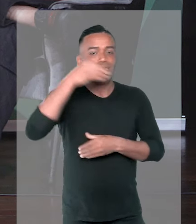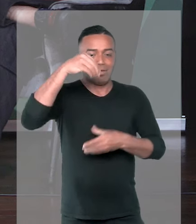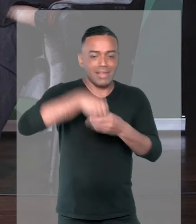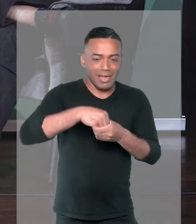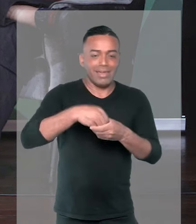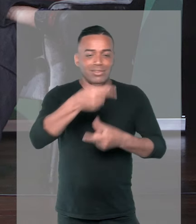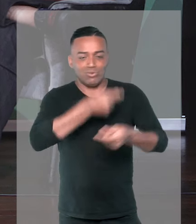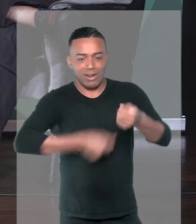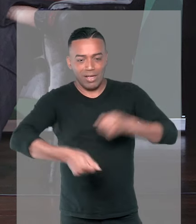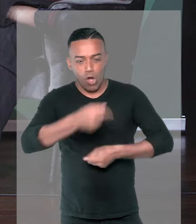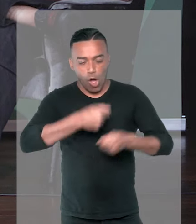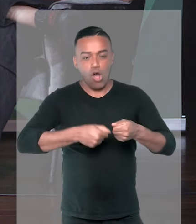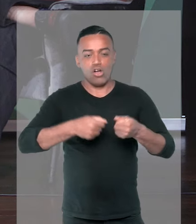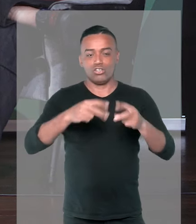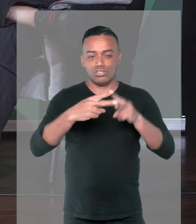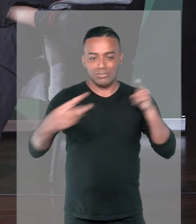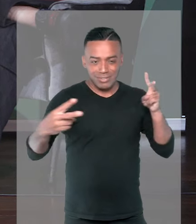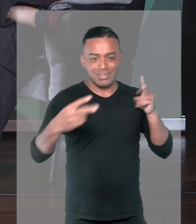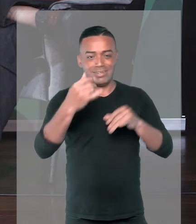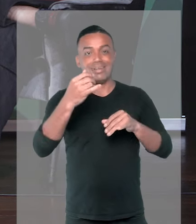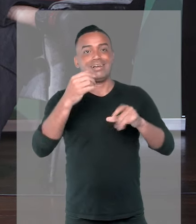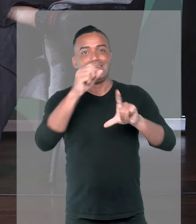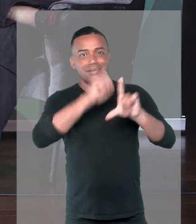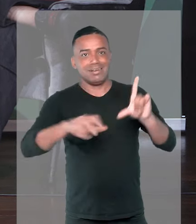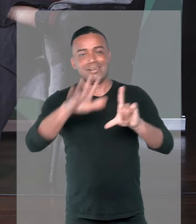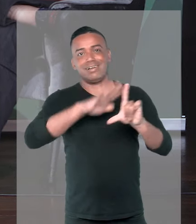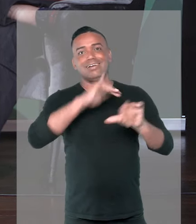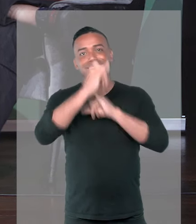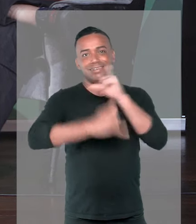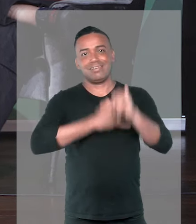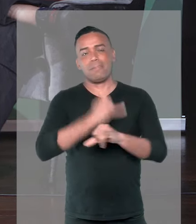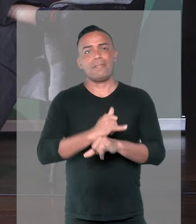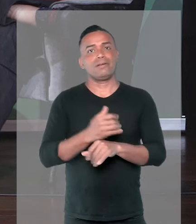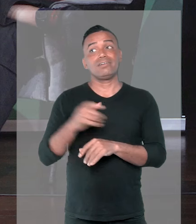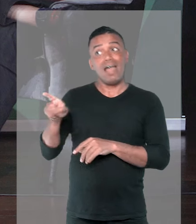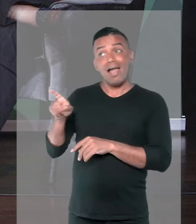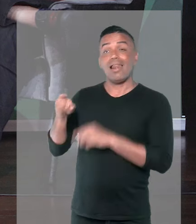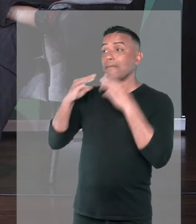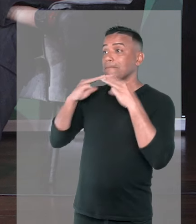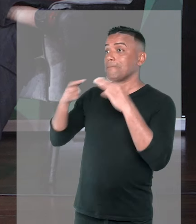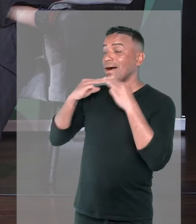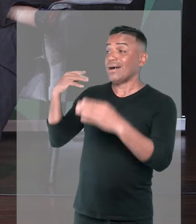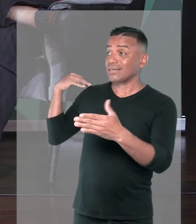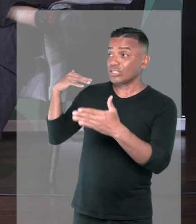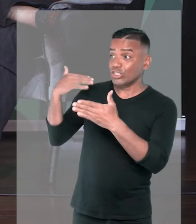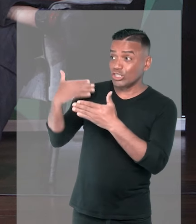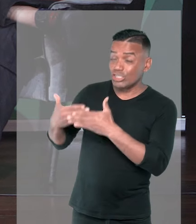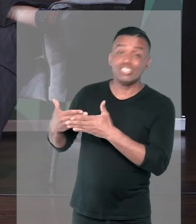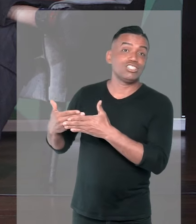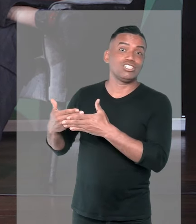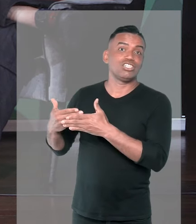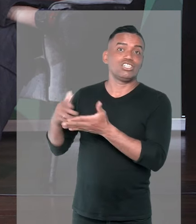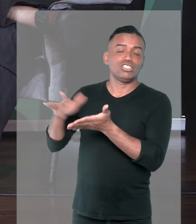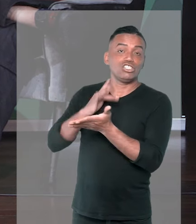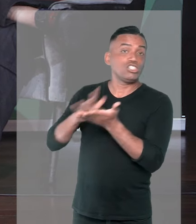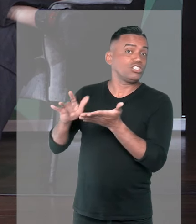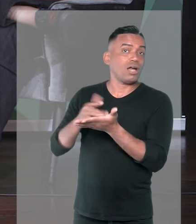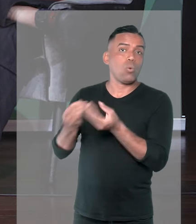usando digital e plataforma há 17 anos ela vem como é que o marketing se torna mais digital quando a gente